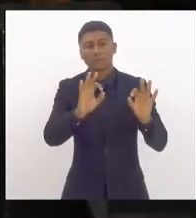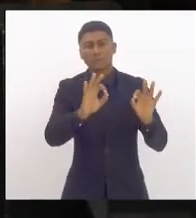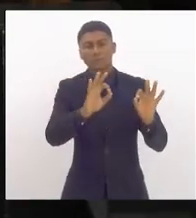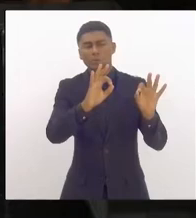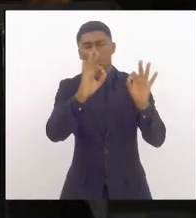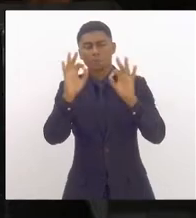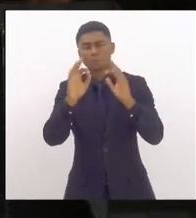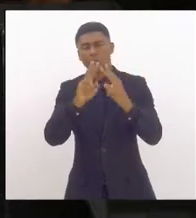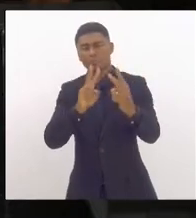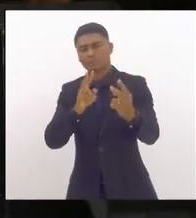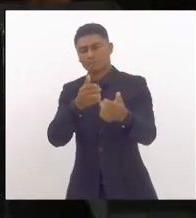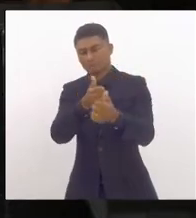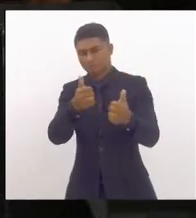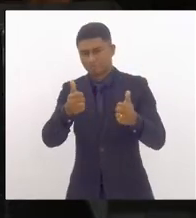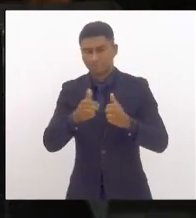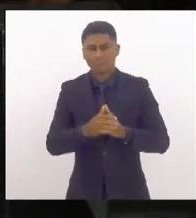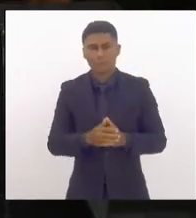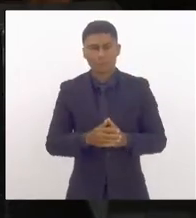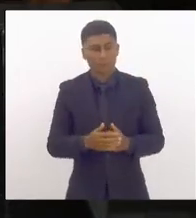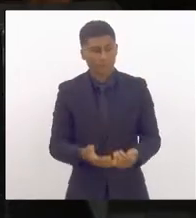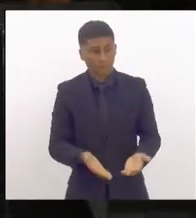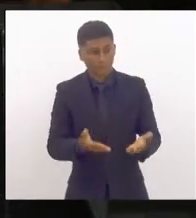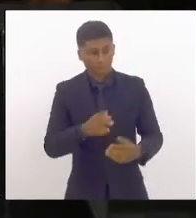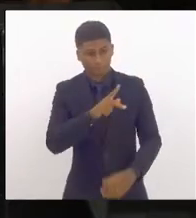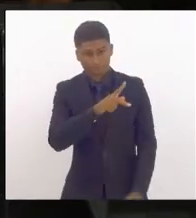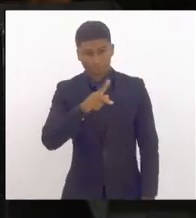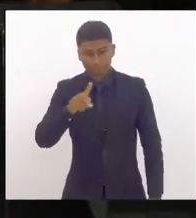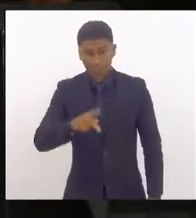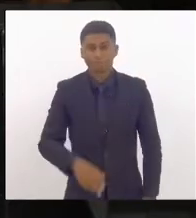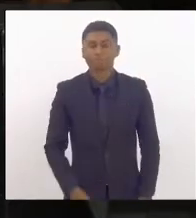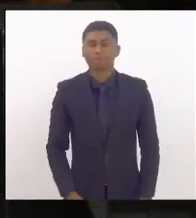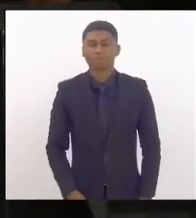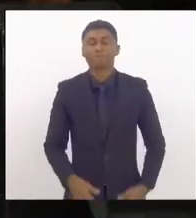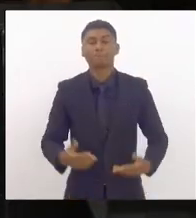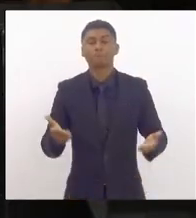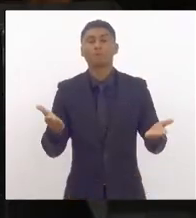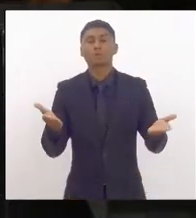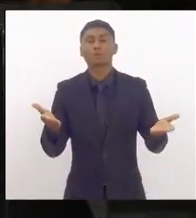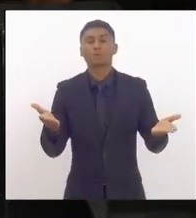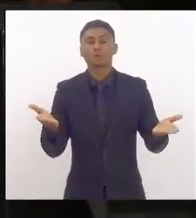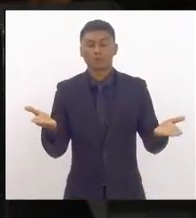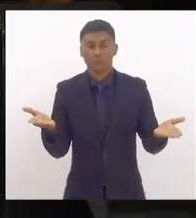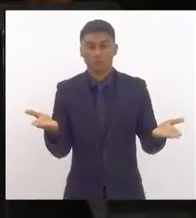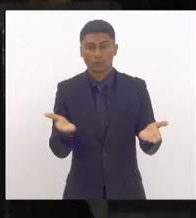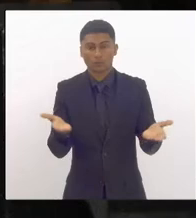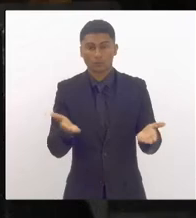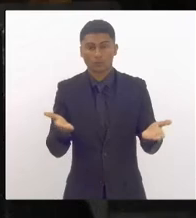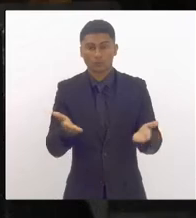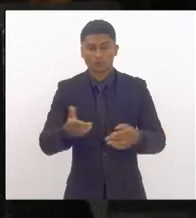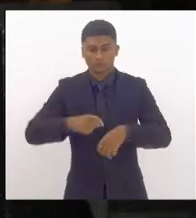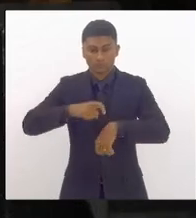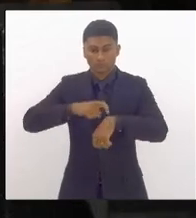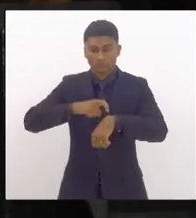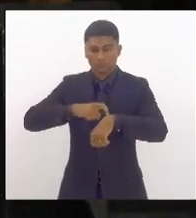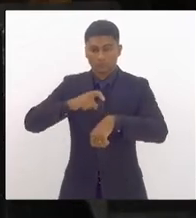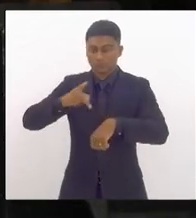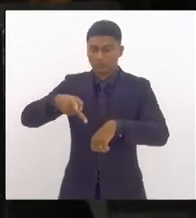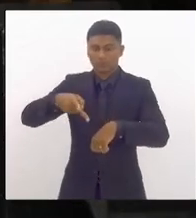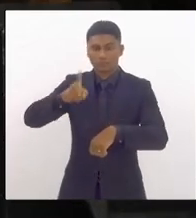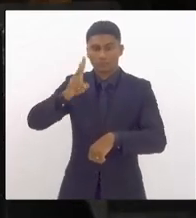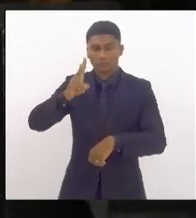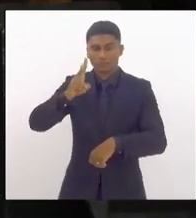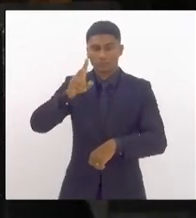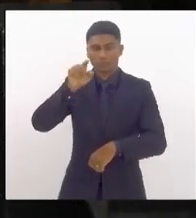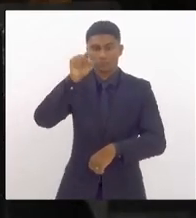remota senhora Presidente hoje o 14:05